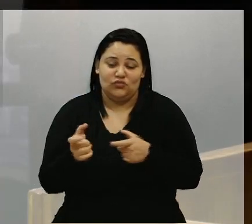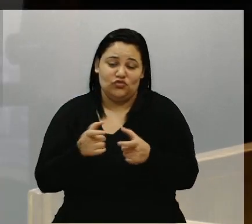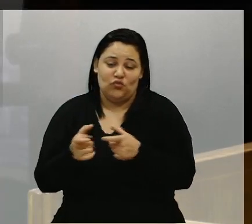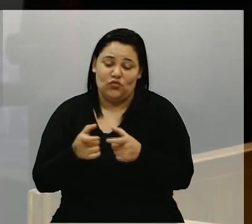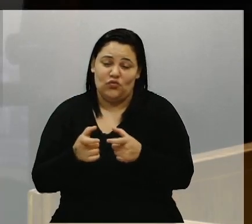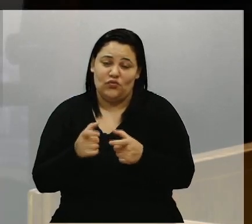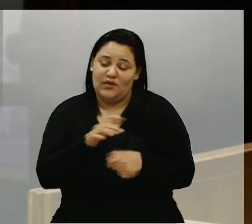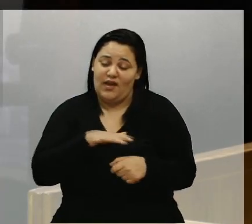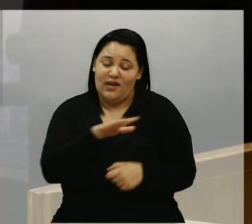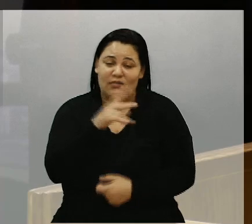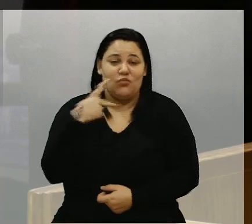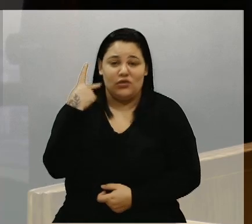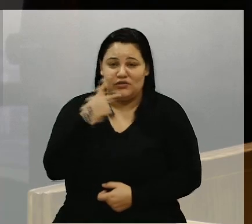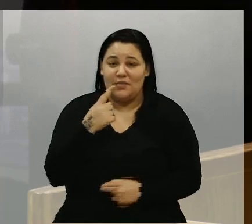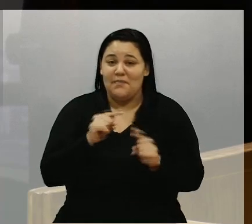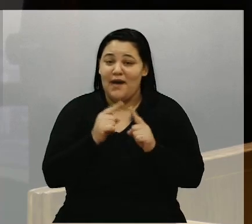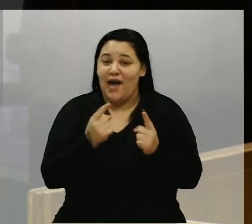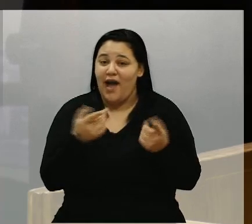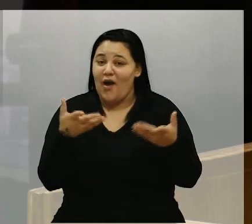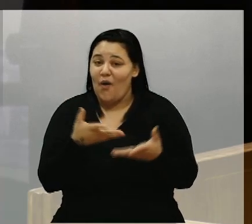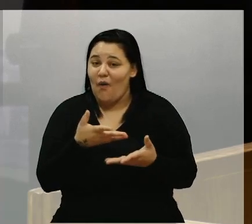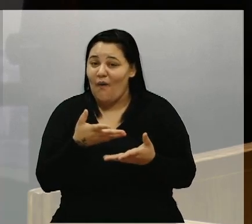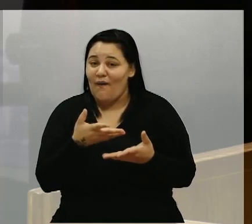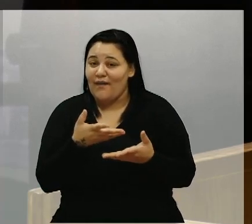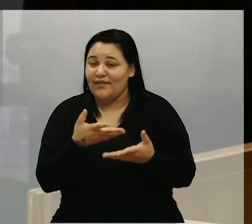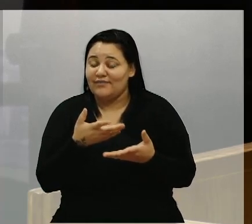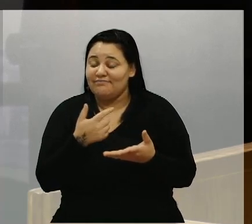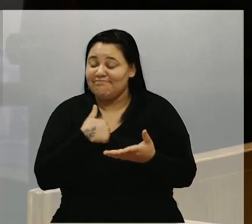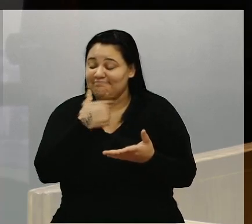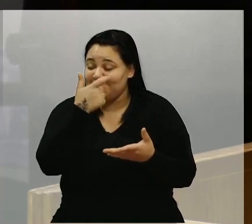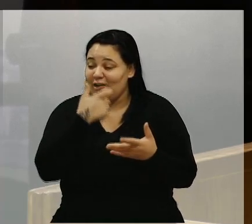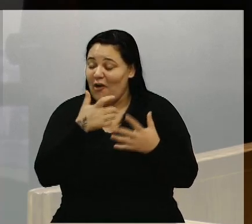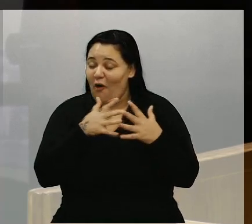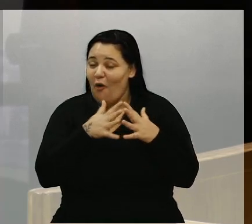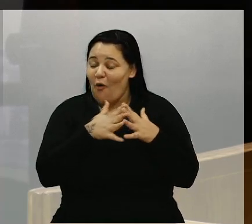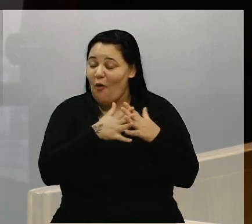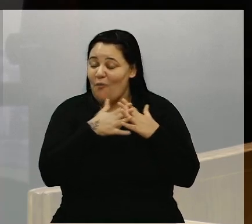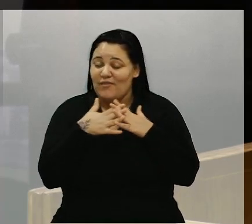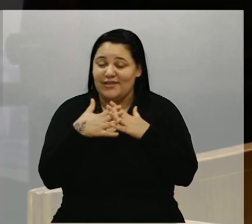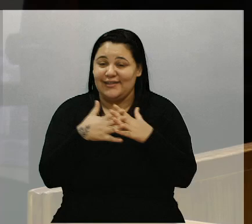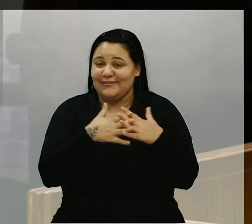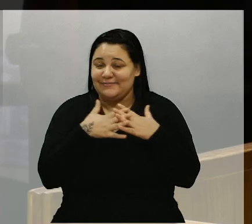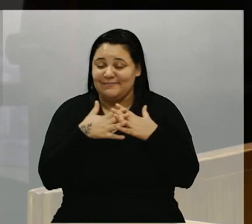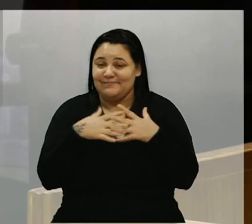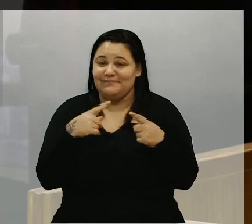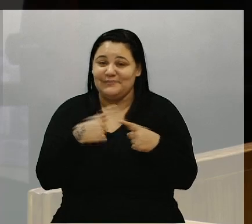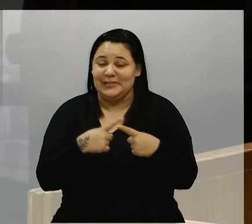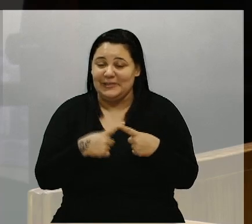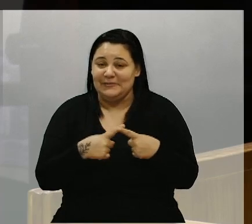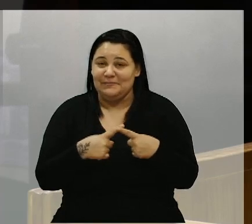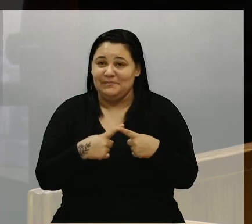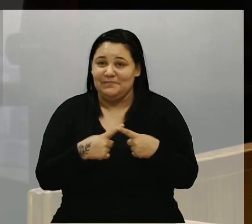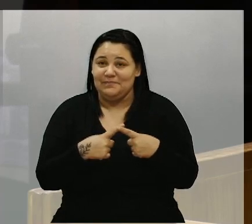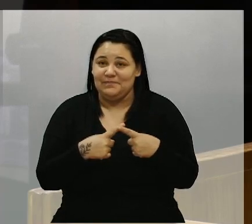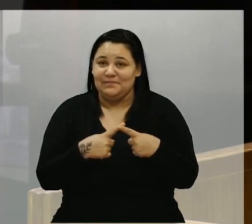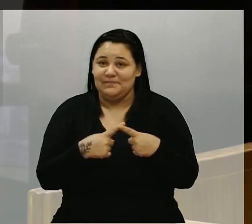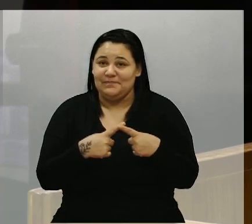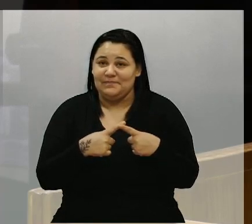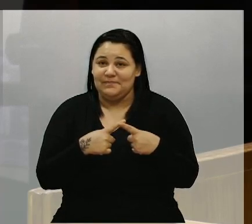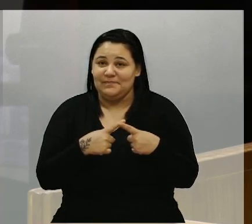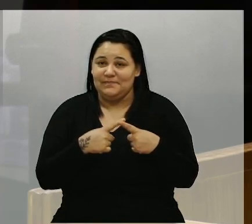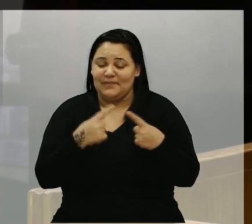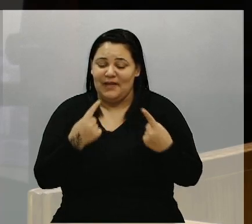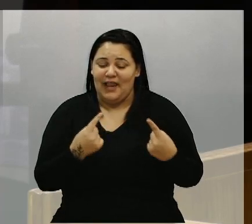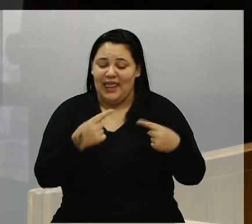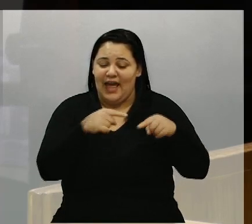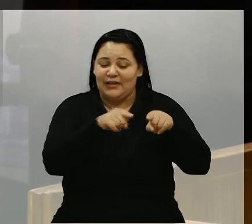política. Agora, me parece muito complicado de que quando aliados de primeira